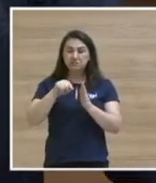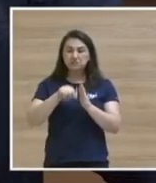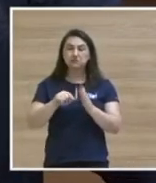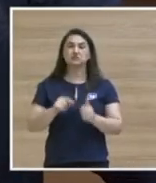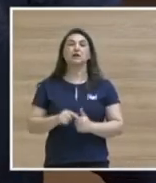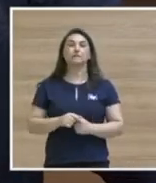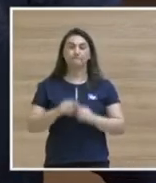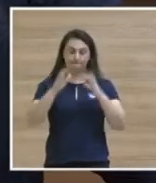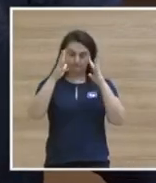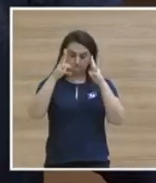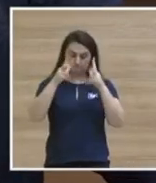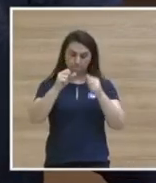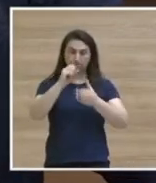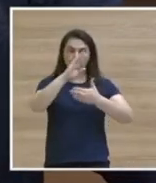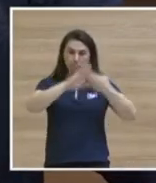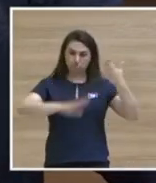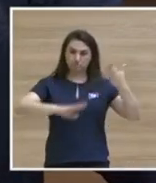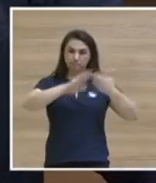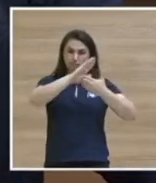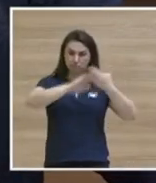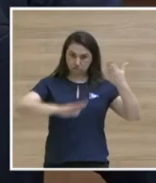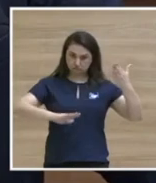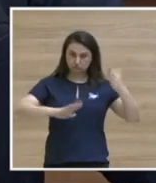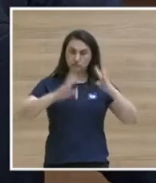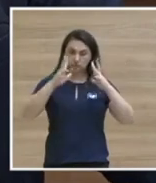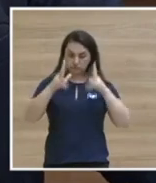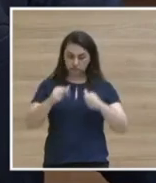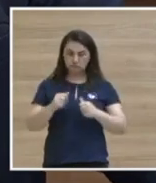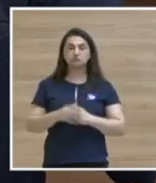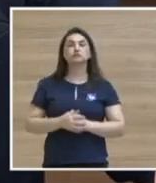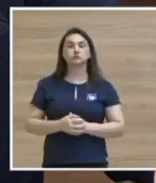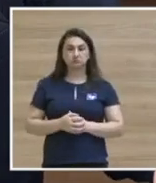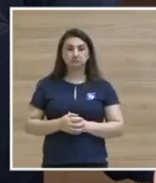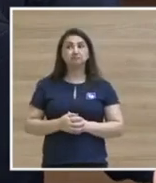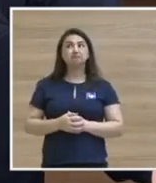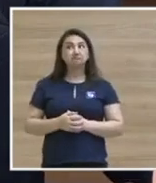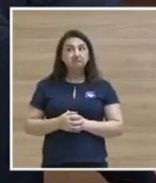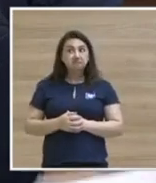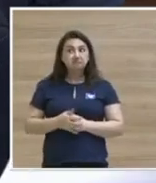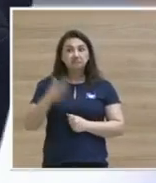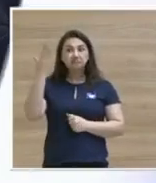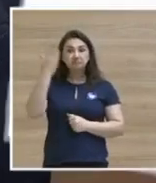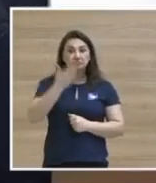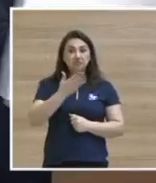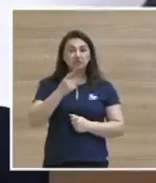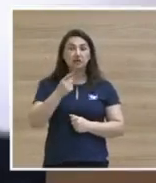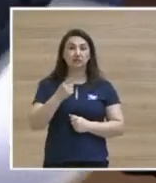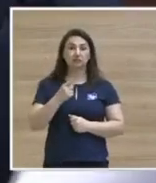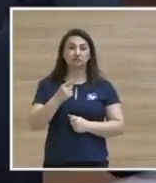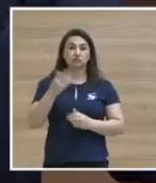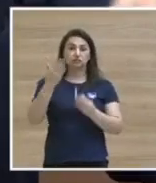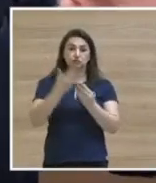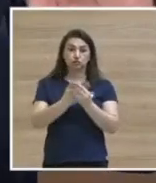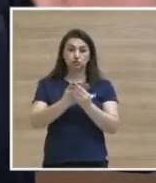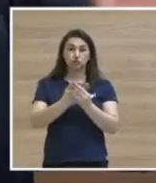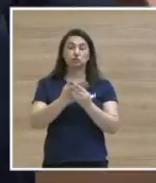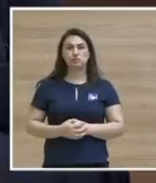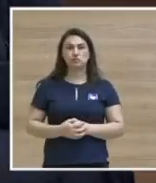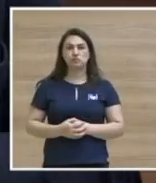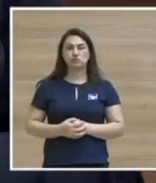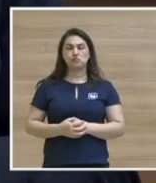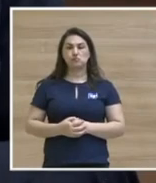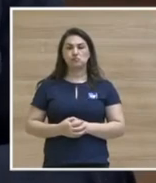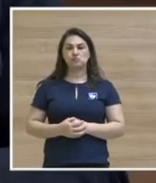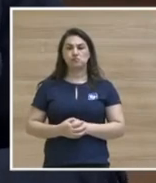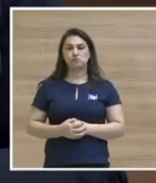todos os processos né E comprovava isso os processos estão lá com o objeto Natal